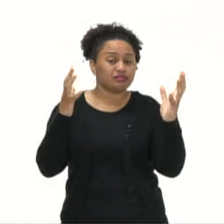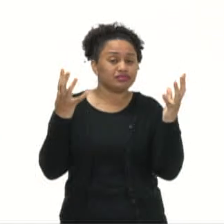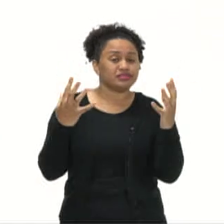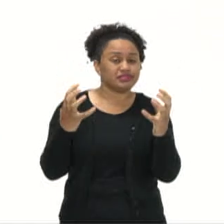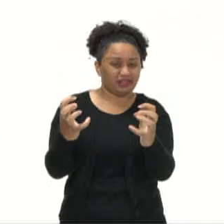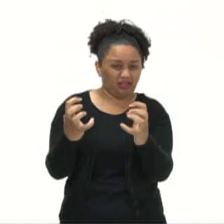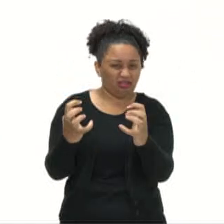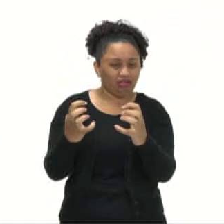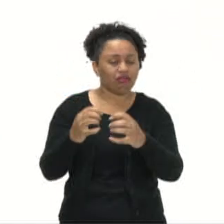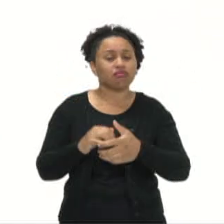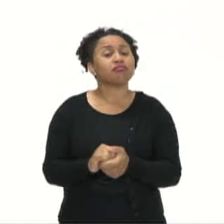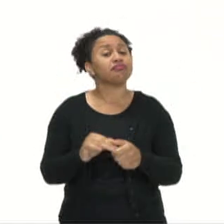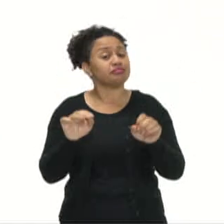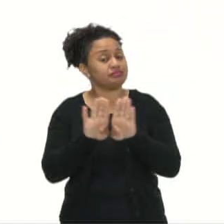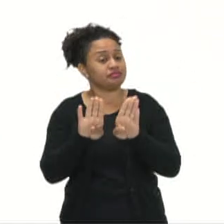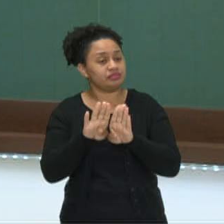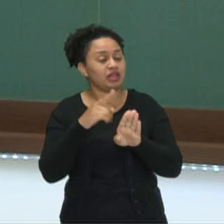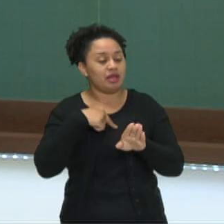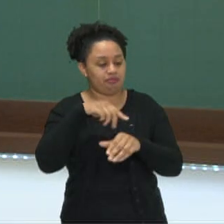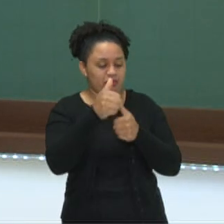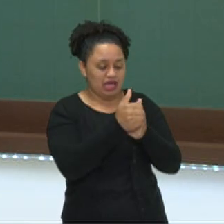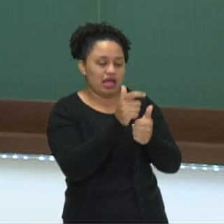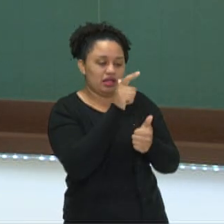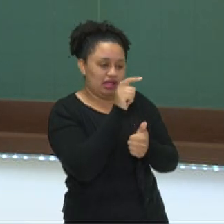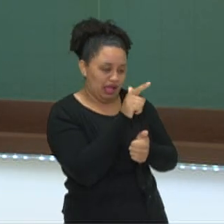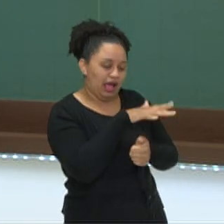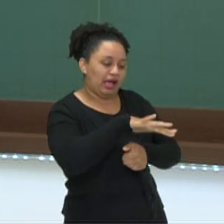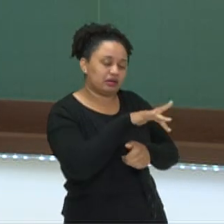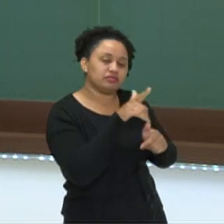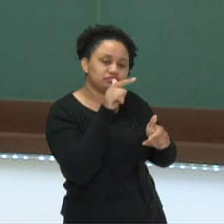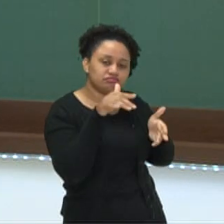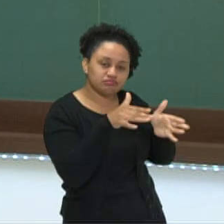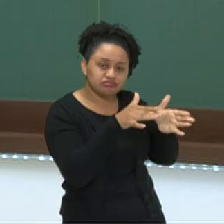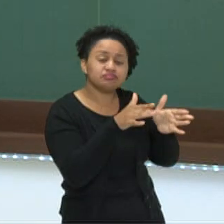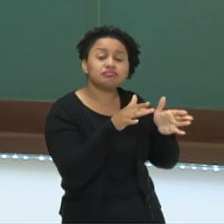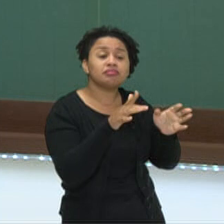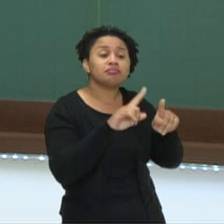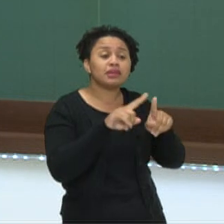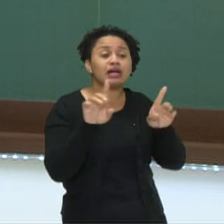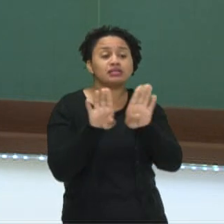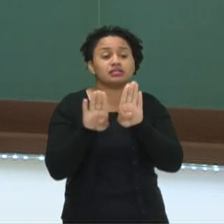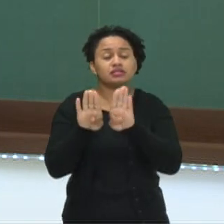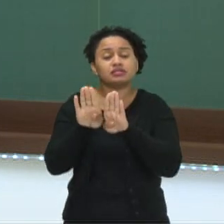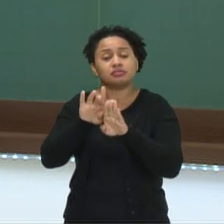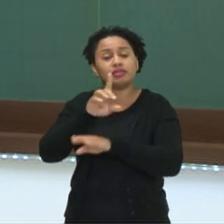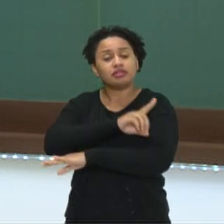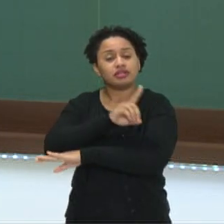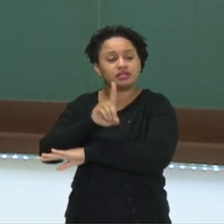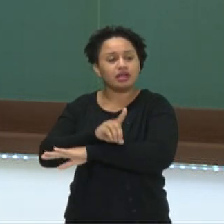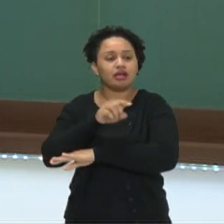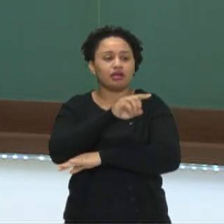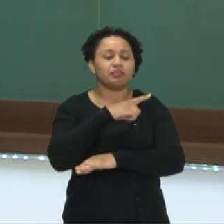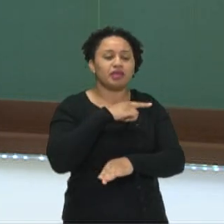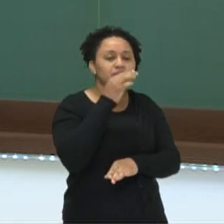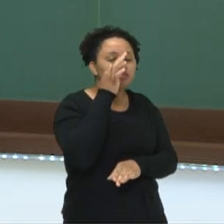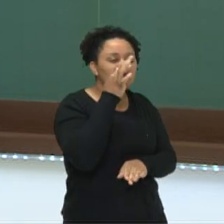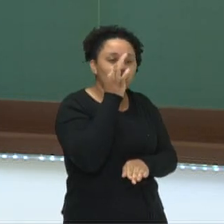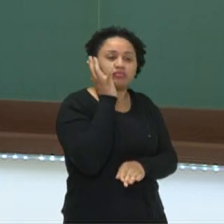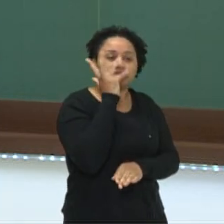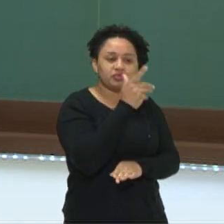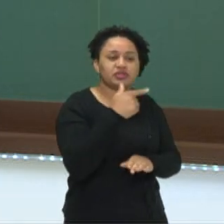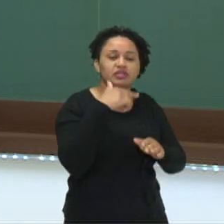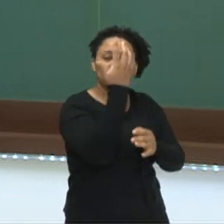ambiente aquático e a gente pode encontrar ela também no deserto. Aqui nós temos uma flor linda que, né, está ali no interior